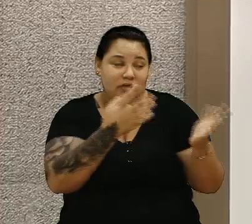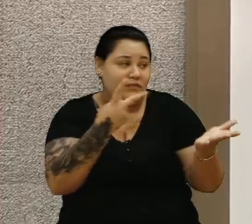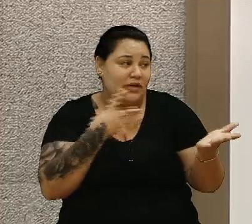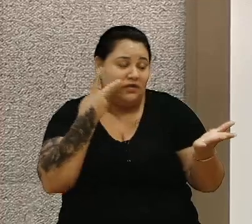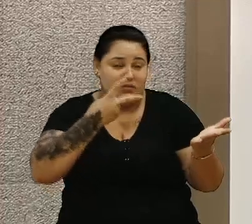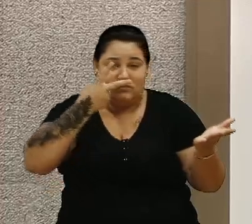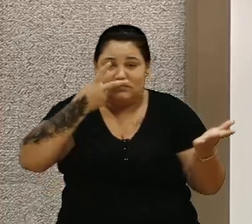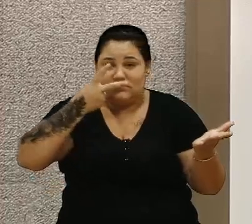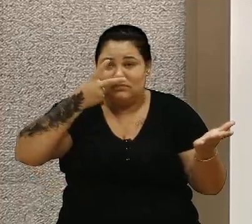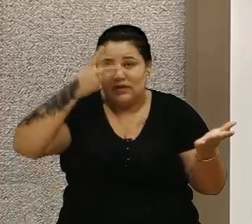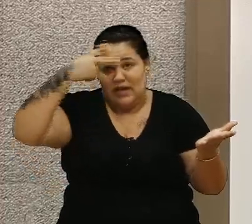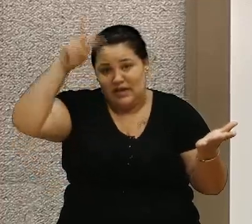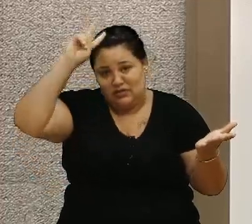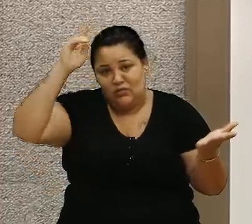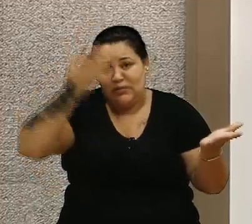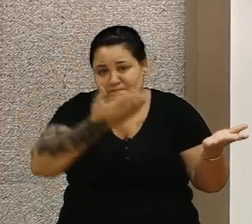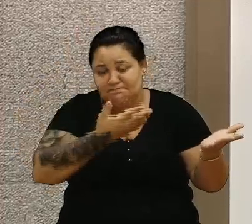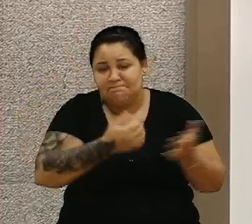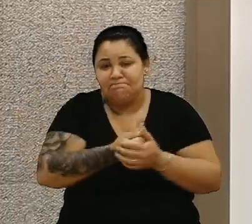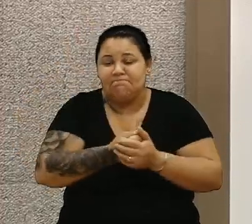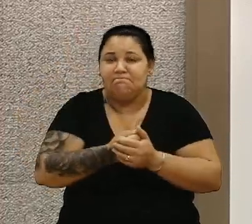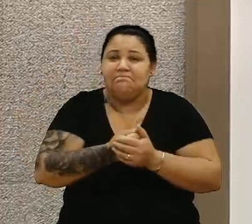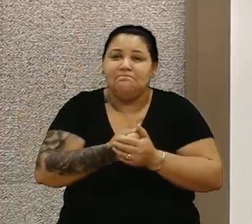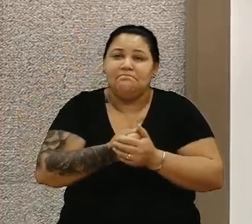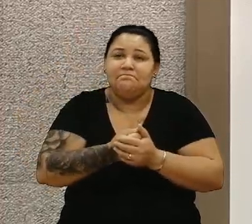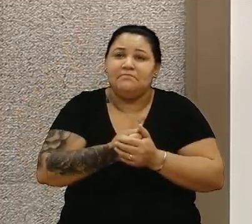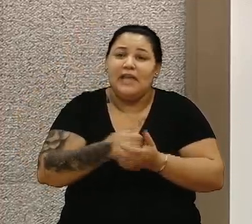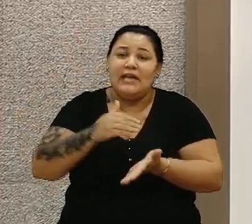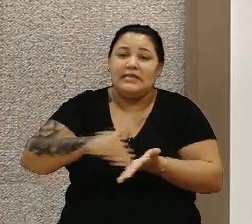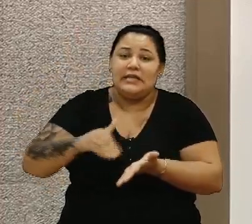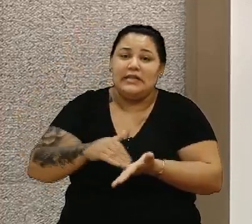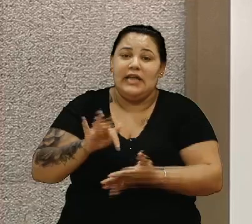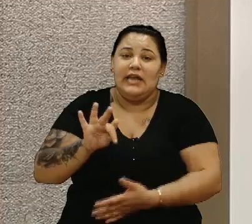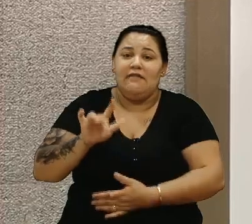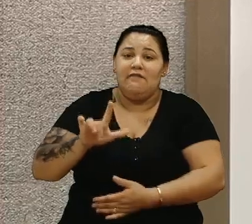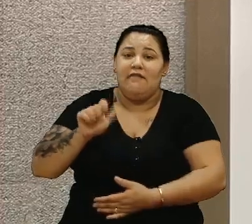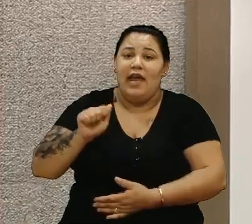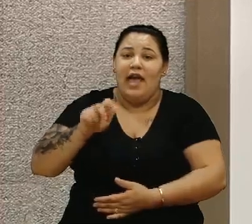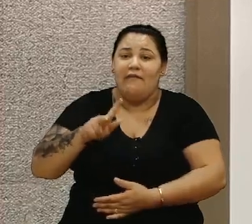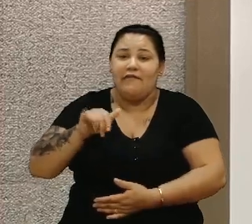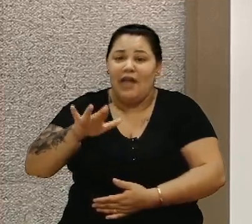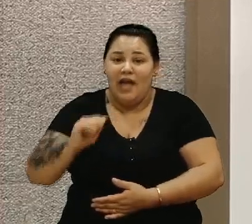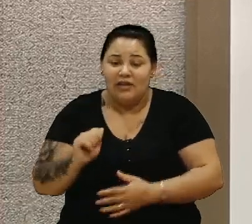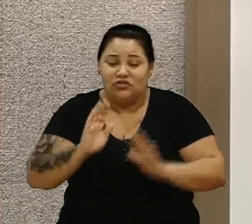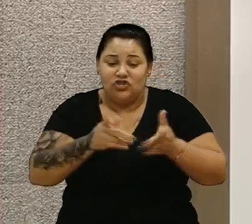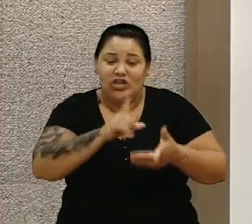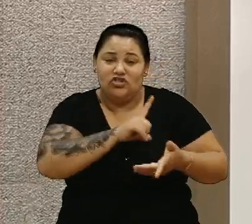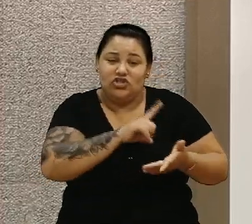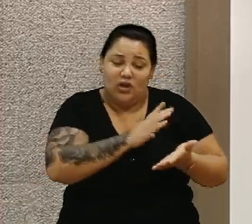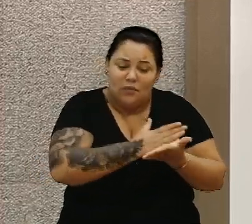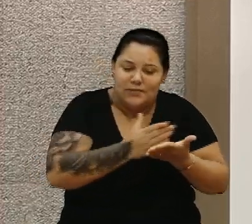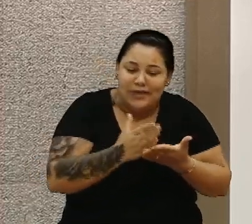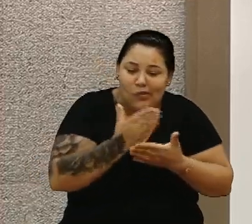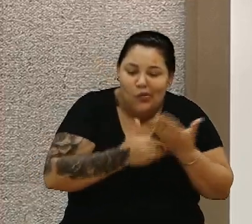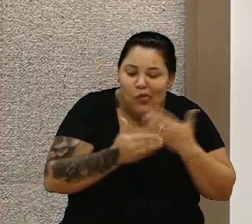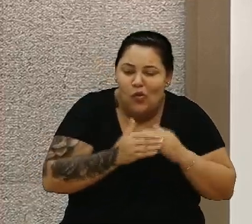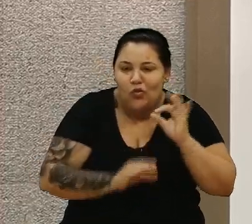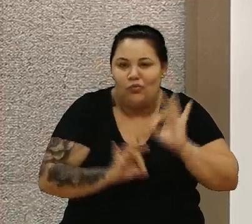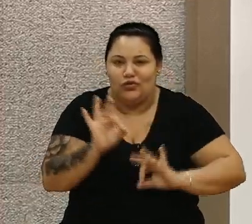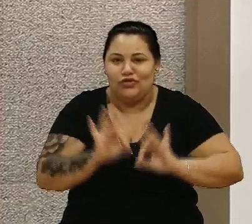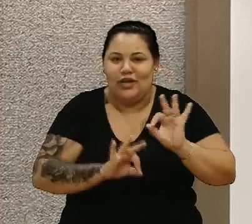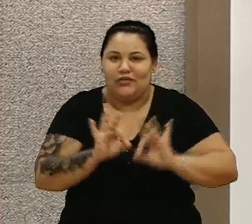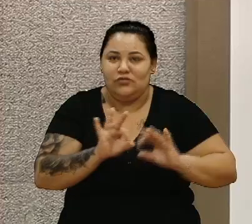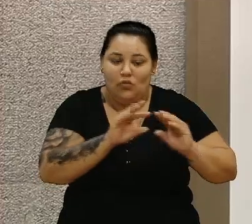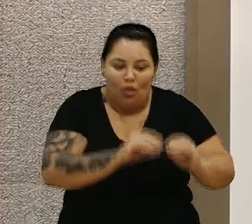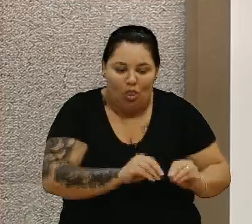lamentavelmente, a secretária Flávia Vergani, à época, também já tinha começado todo um projeto de transferência